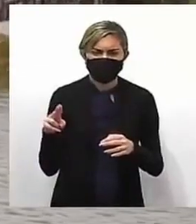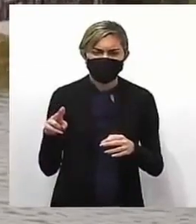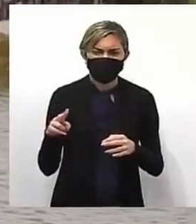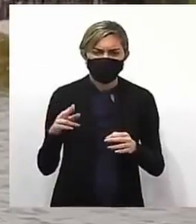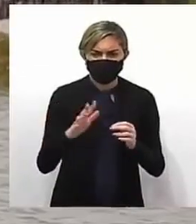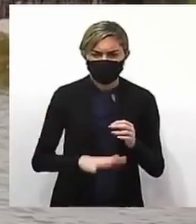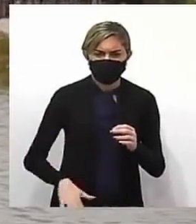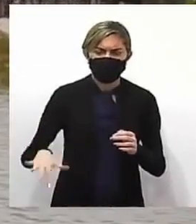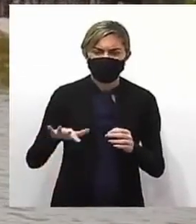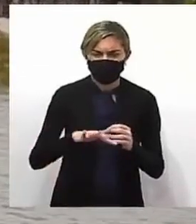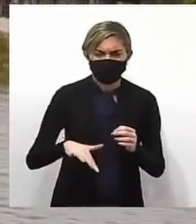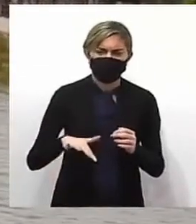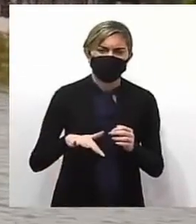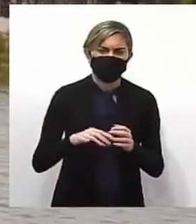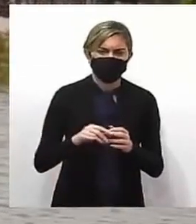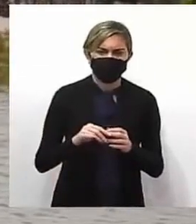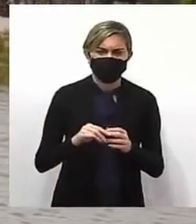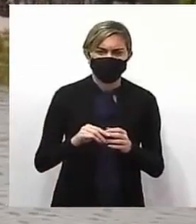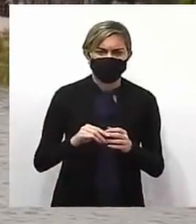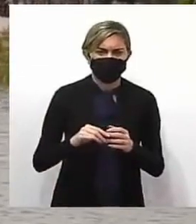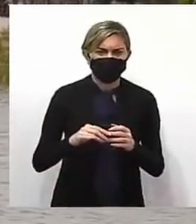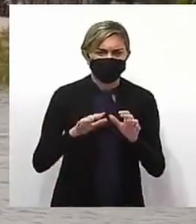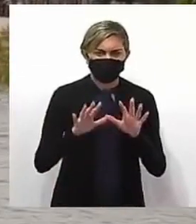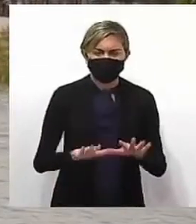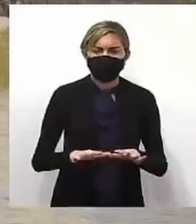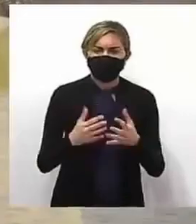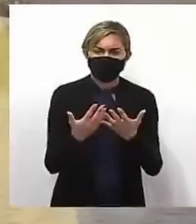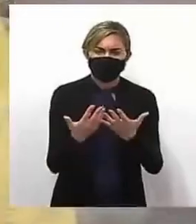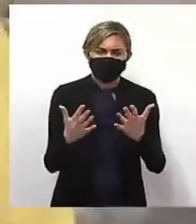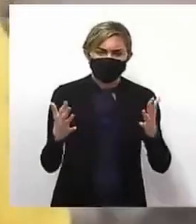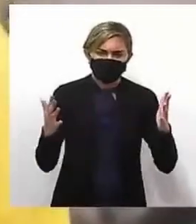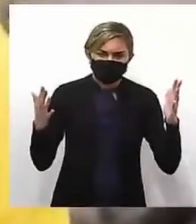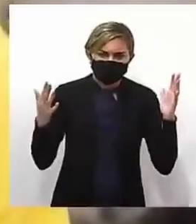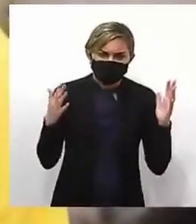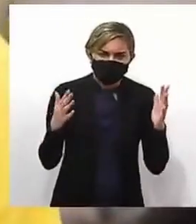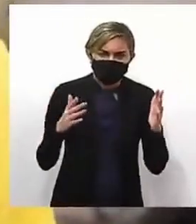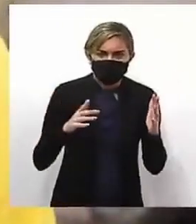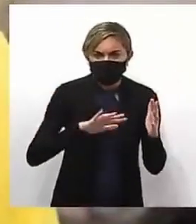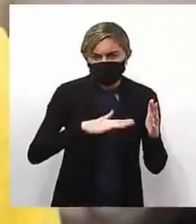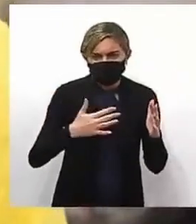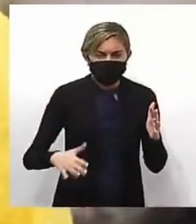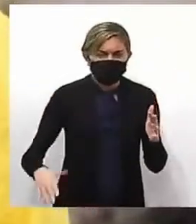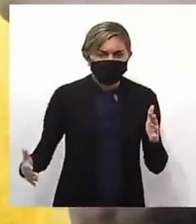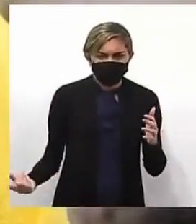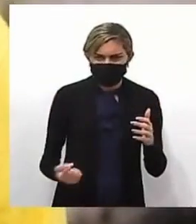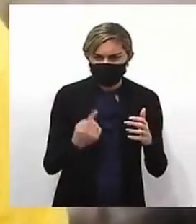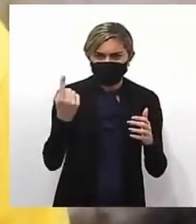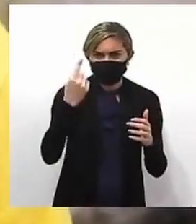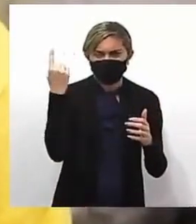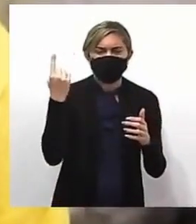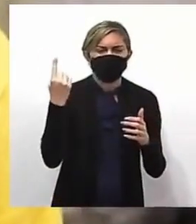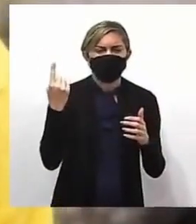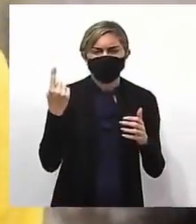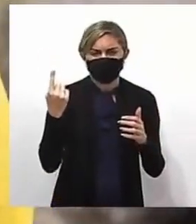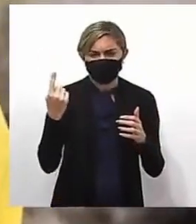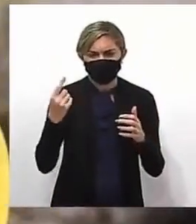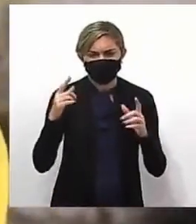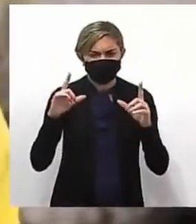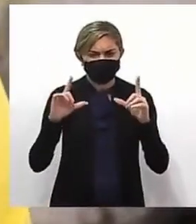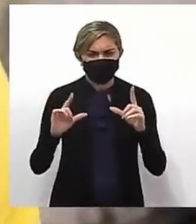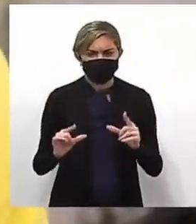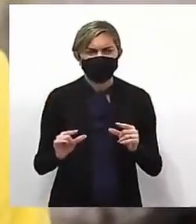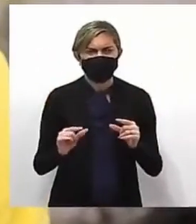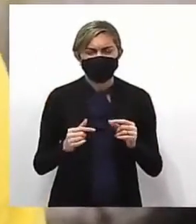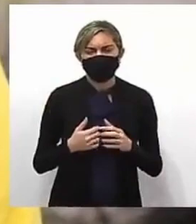região que fica exposta à maré alta e à maré baixa. E aí o documentário ele